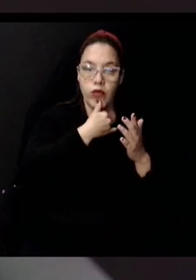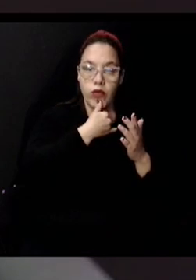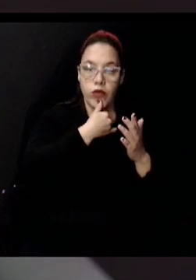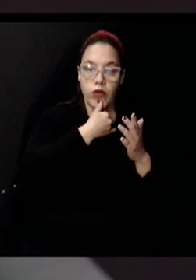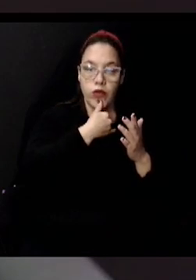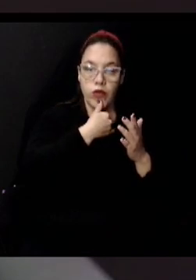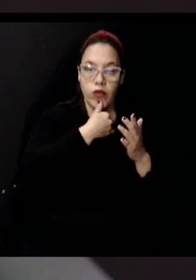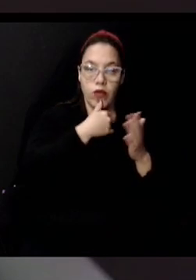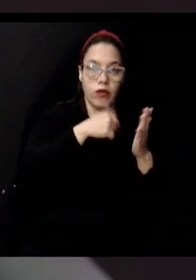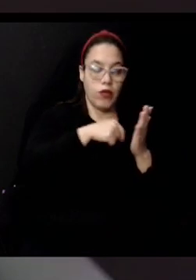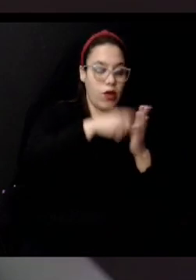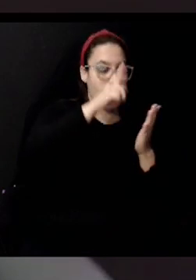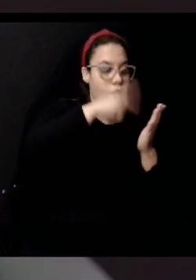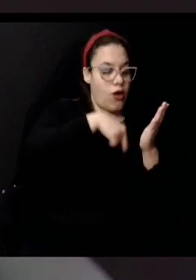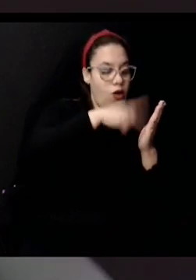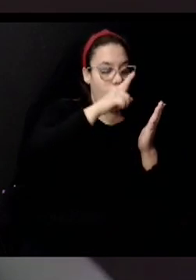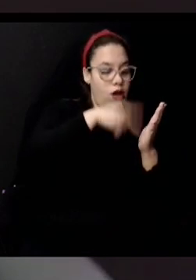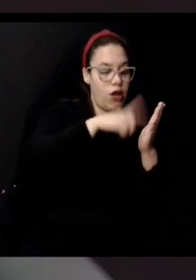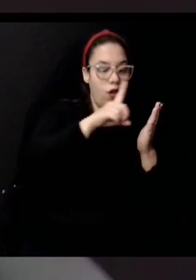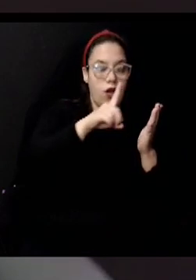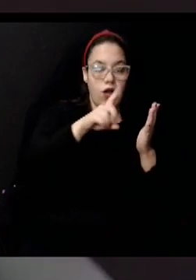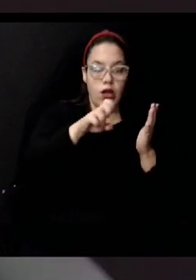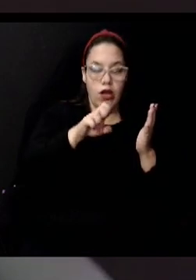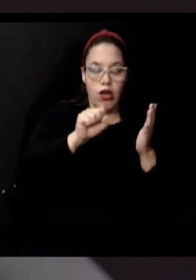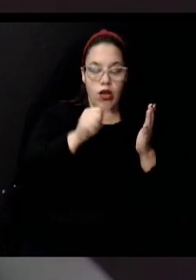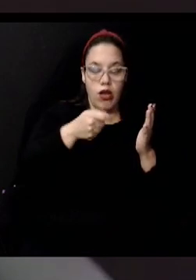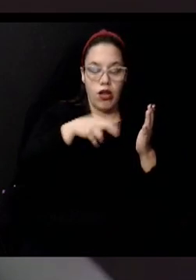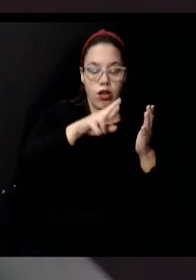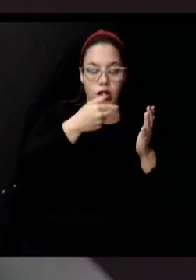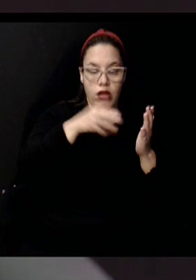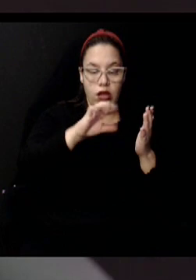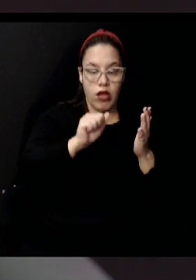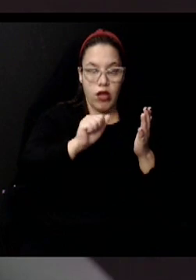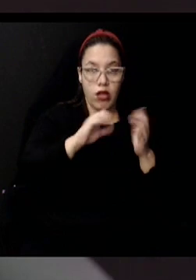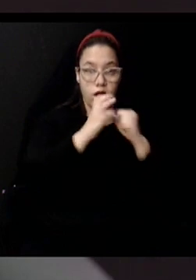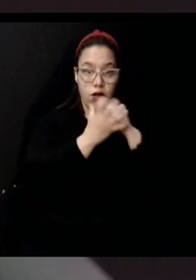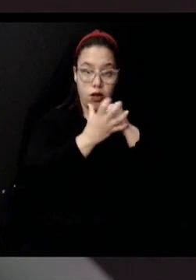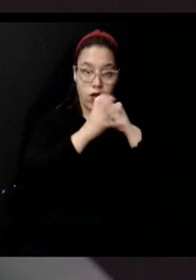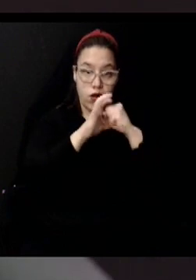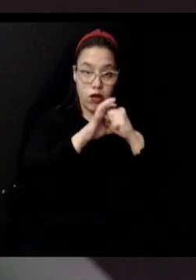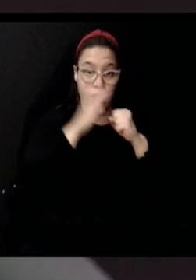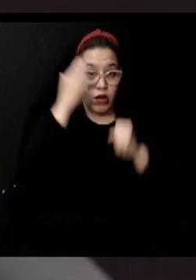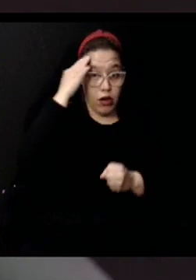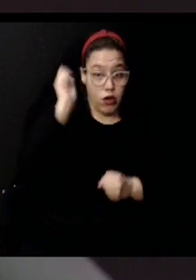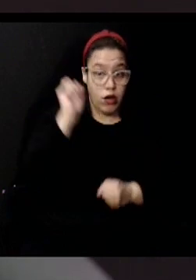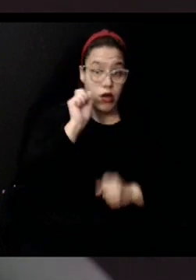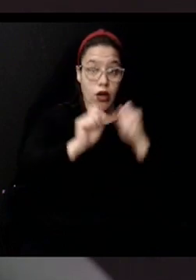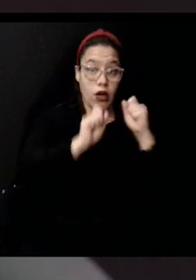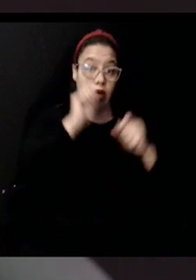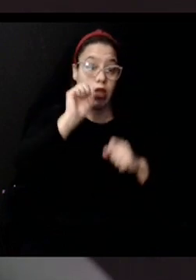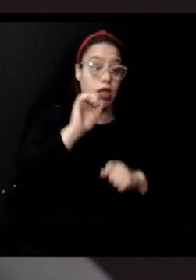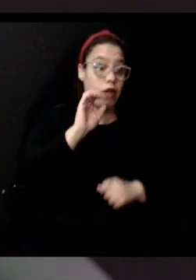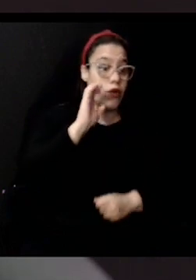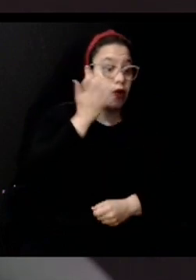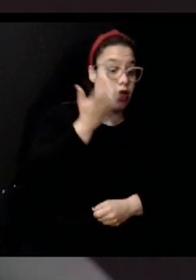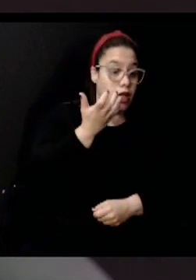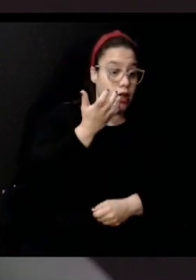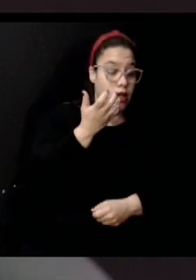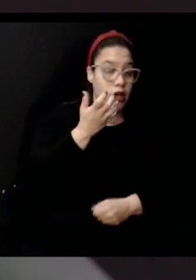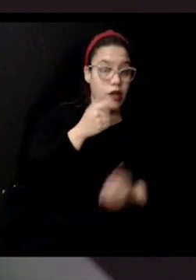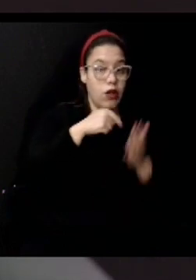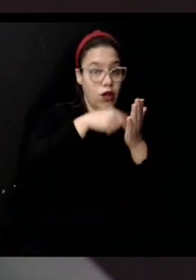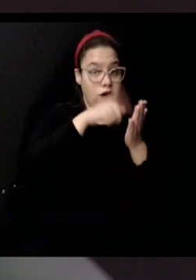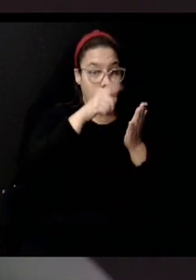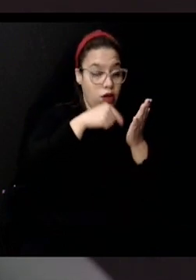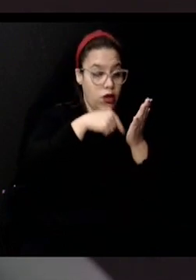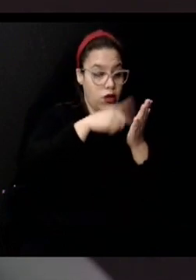da desgraça. Isso começou muito na época da pandemia, que a gente começou a querer saber o que estava acontecendo, essa rolagem da desgraça. Mas Uhum.